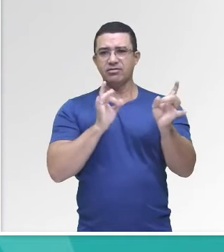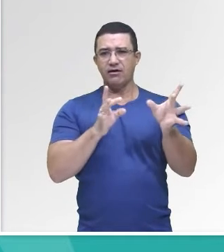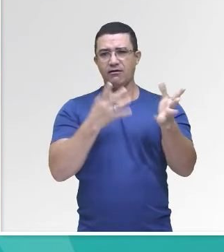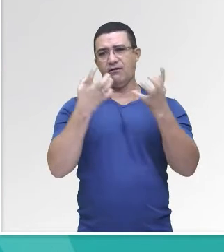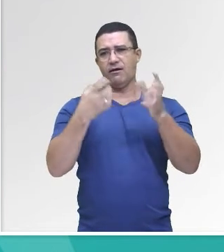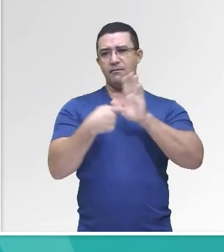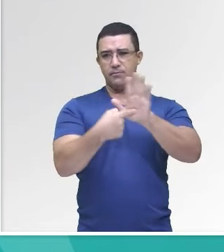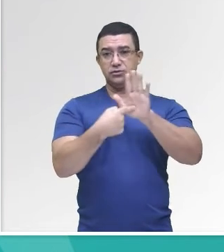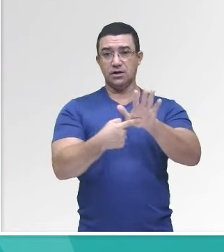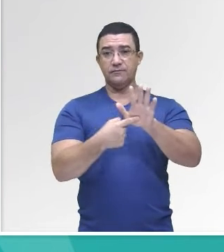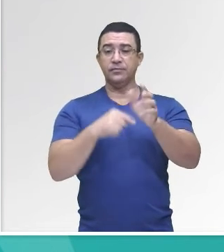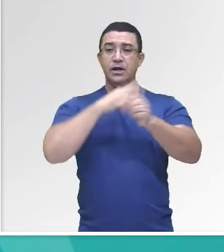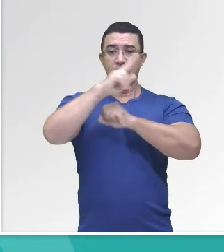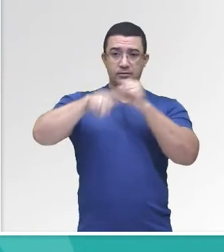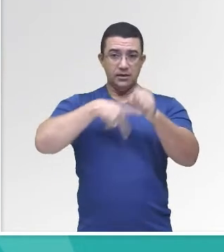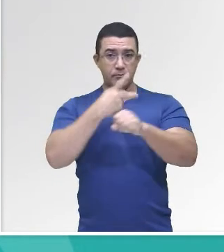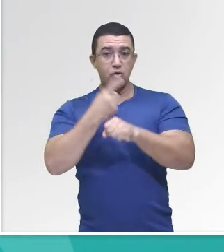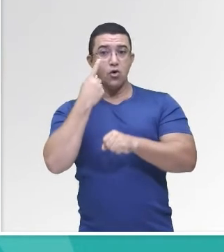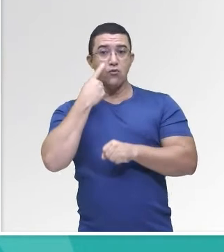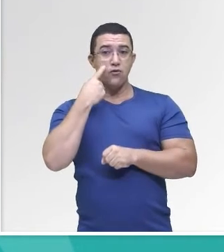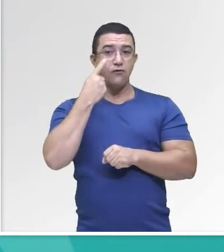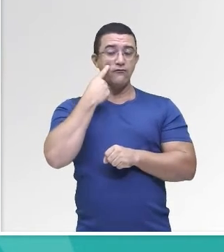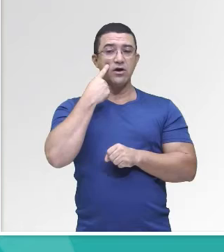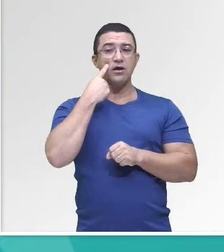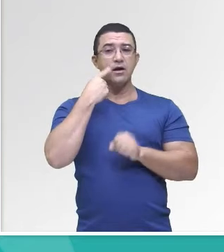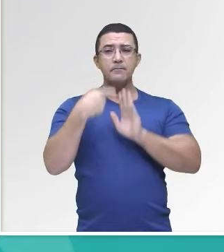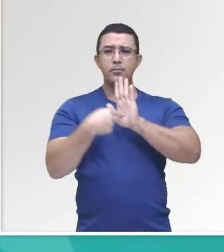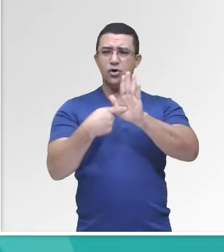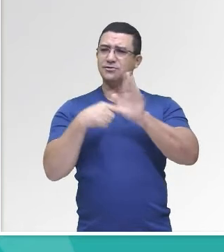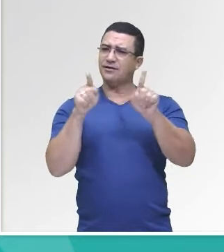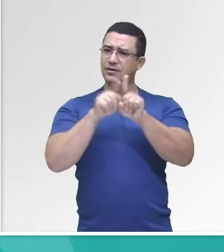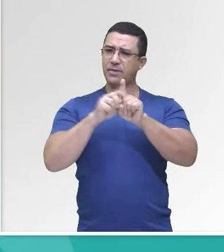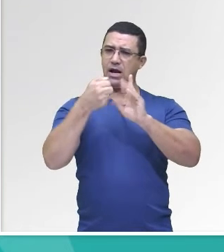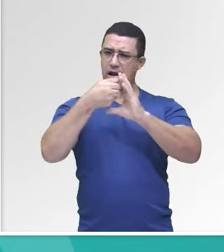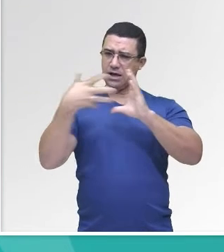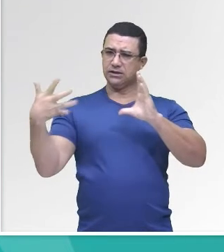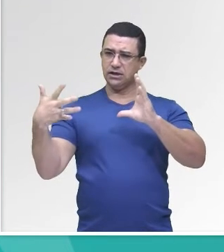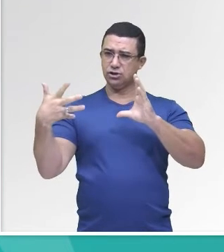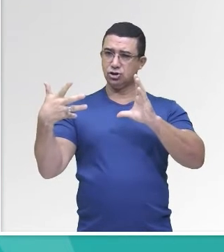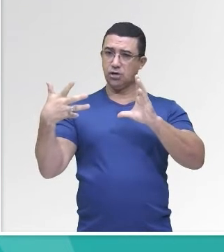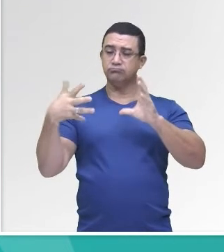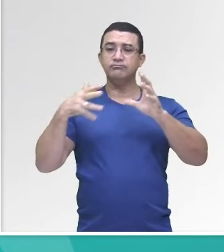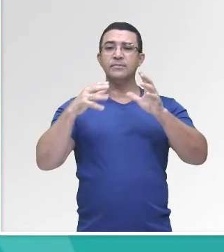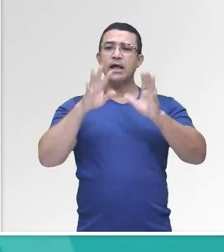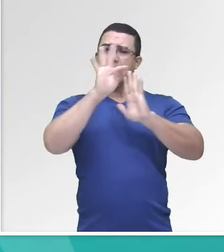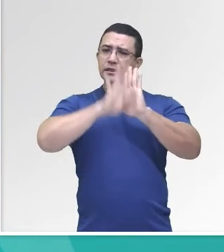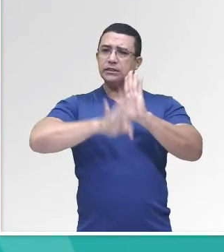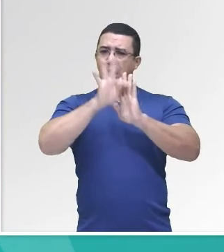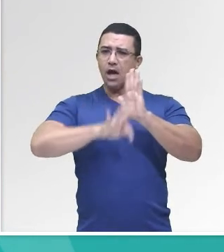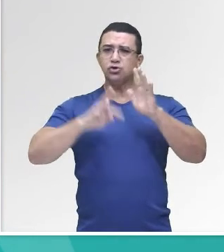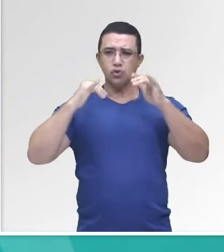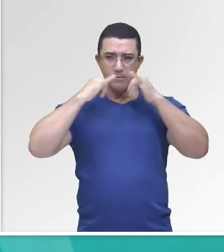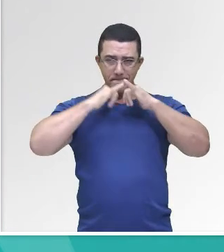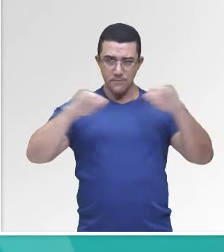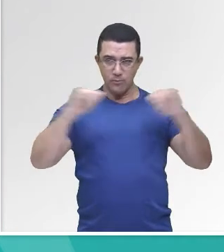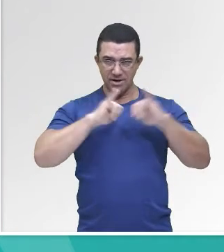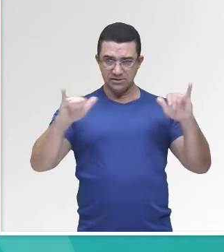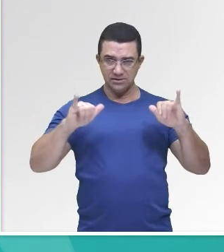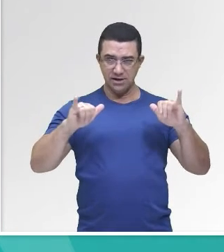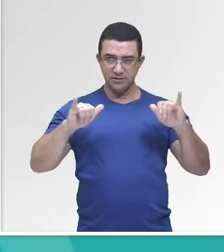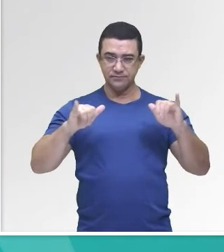gente pontua as características de um texto publicitário, certo? E faz aí uma